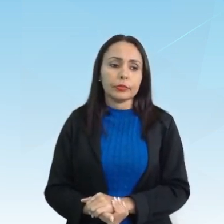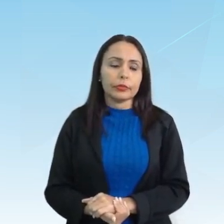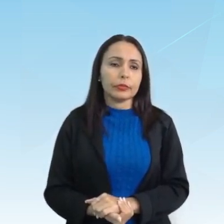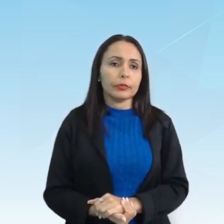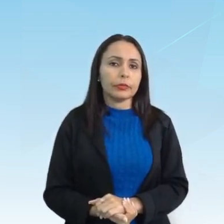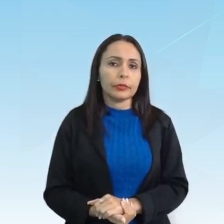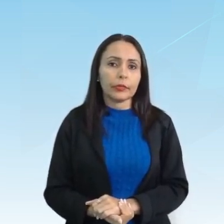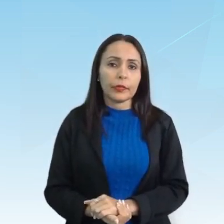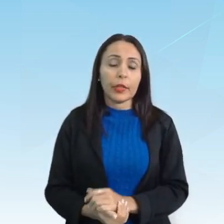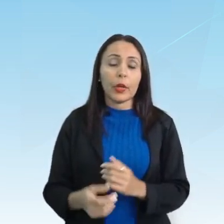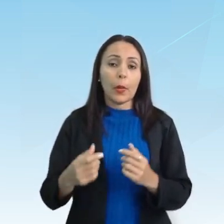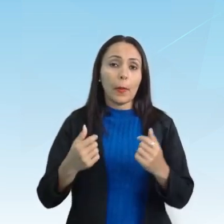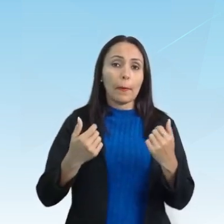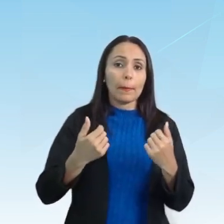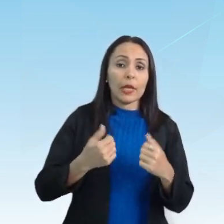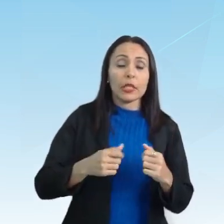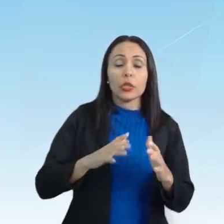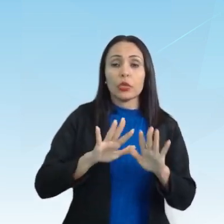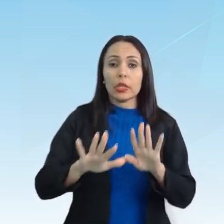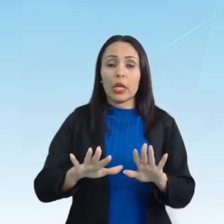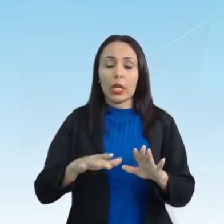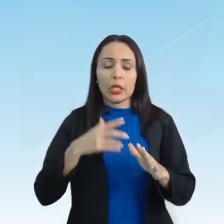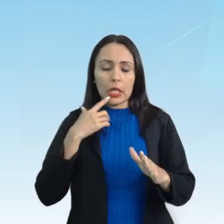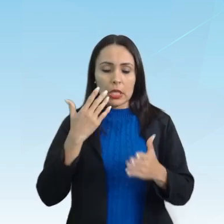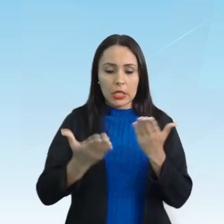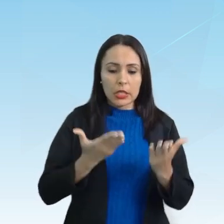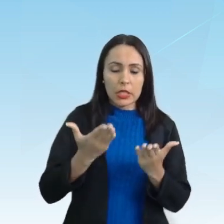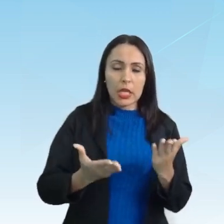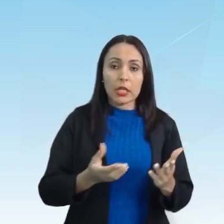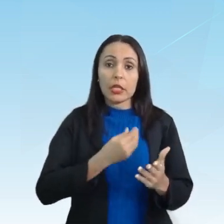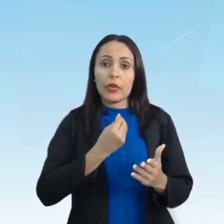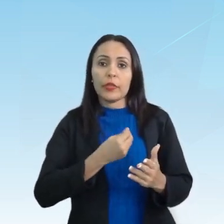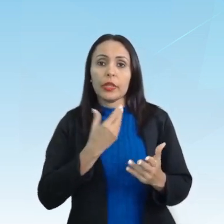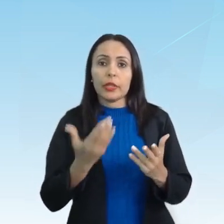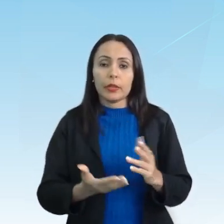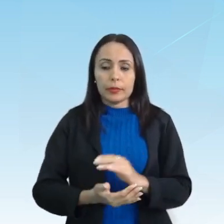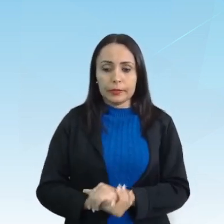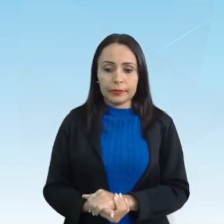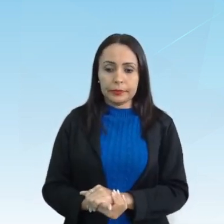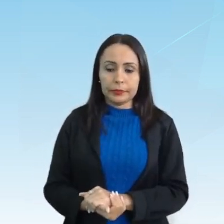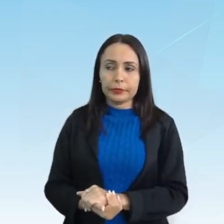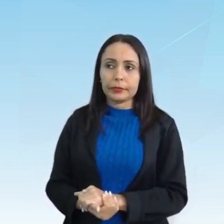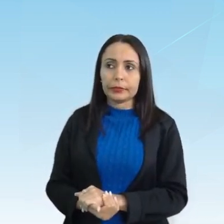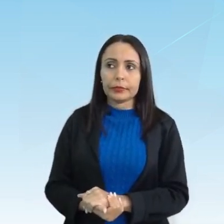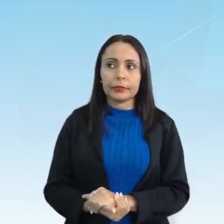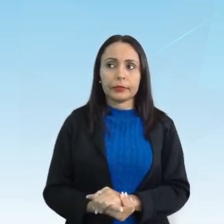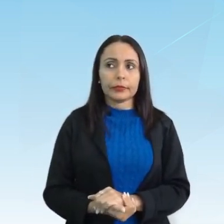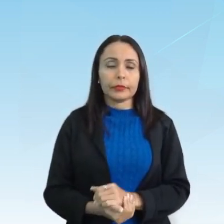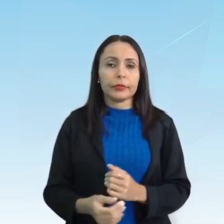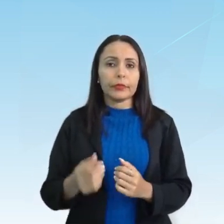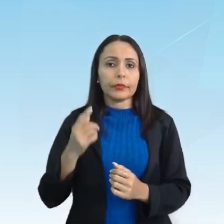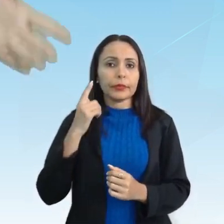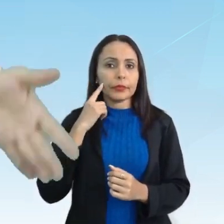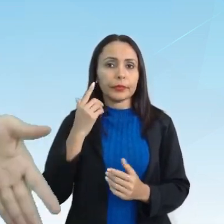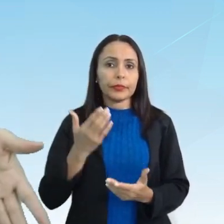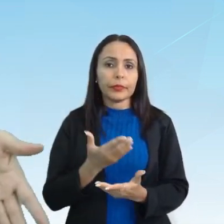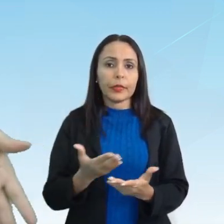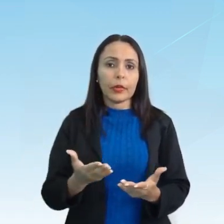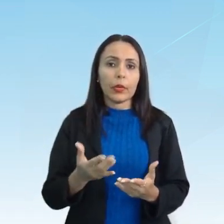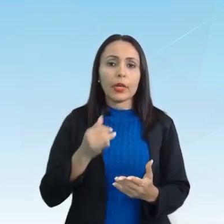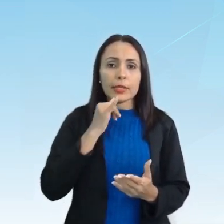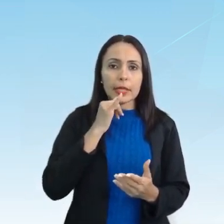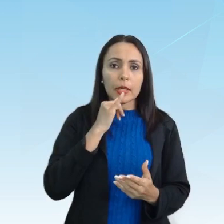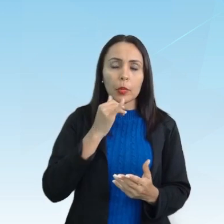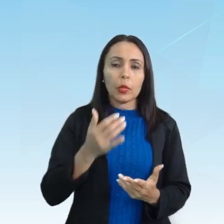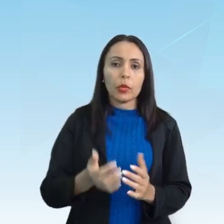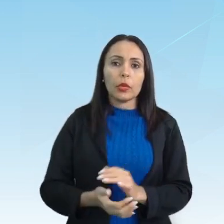Tenho necessidade da vida. Necessidade de quê? Então, esses verbos, tem o de e o em, os exemplos que eu